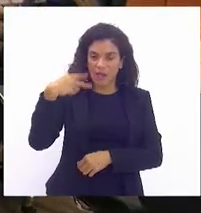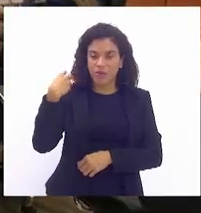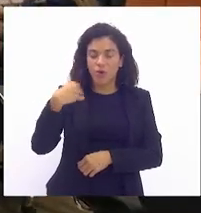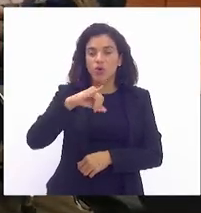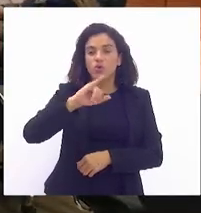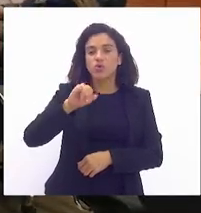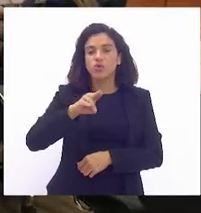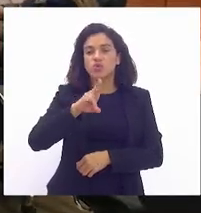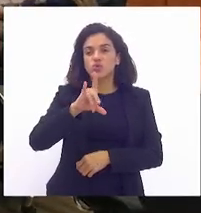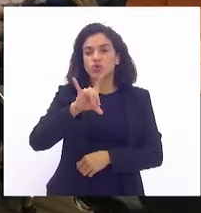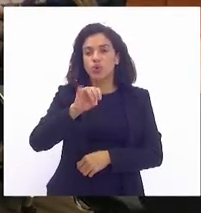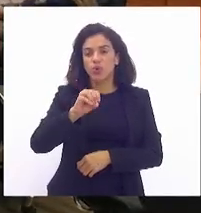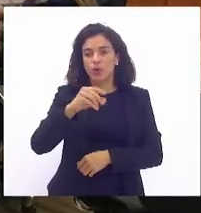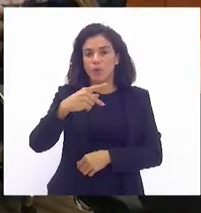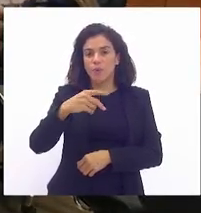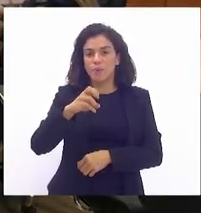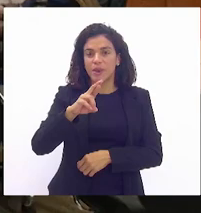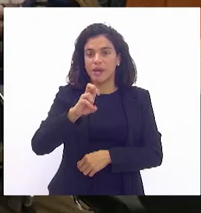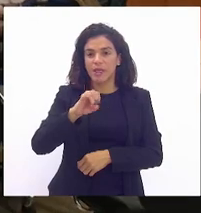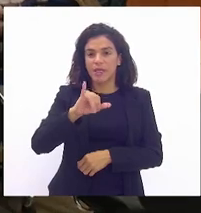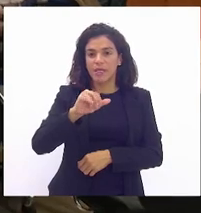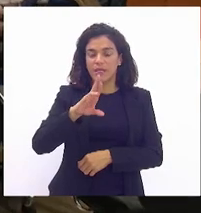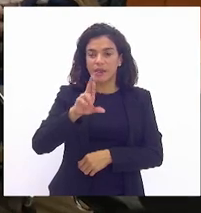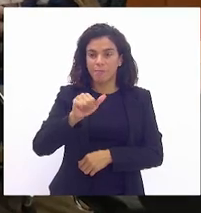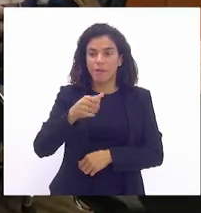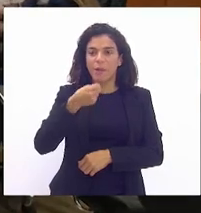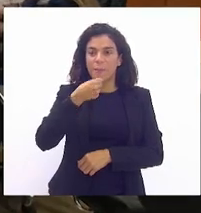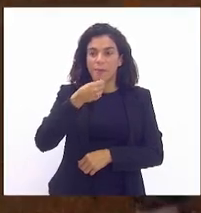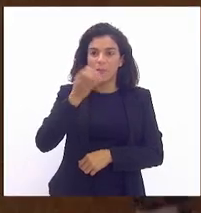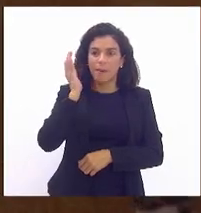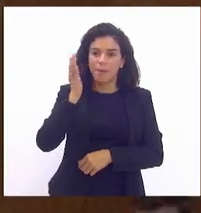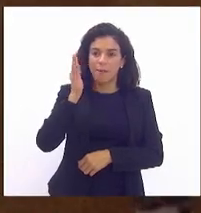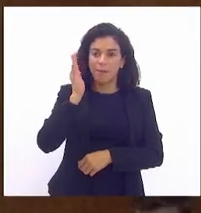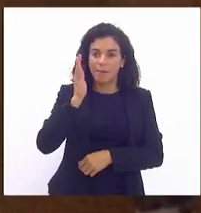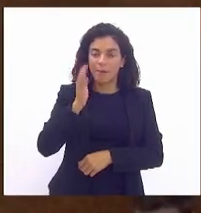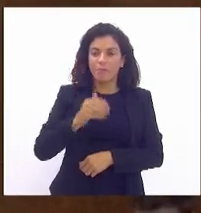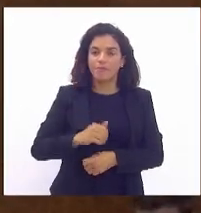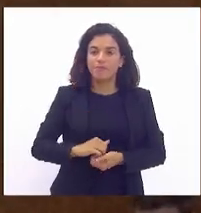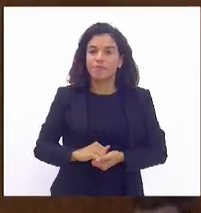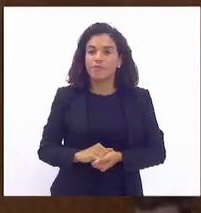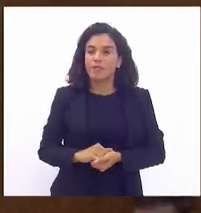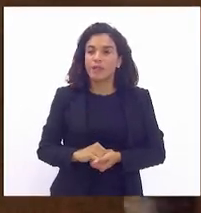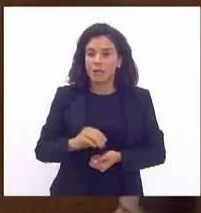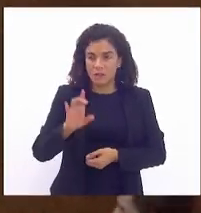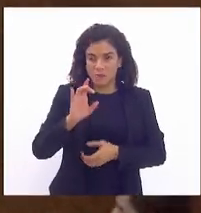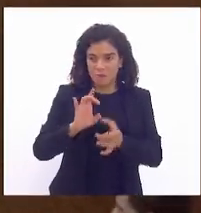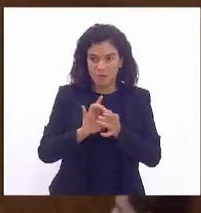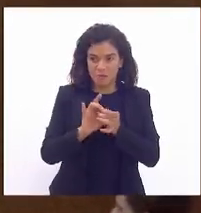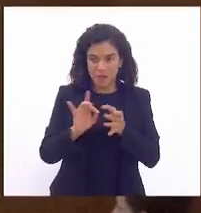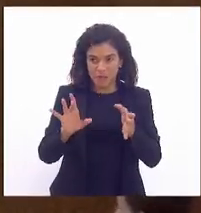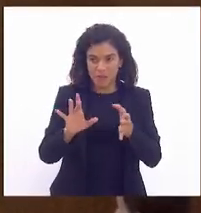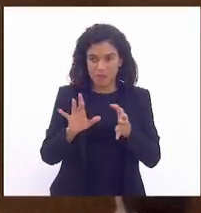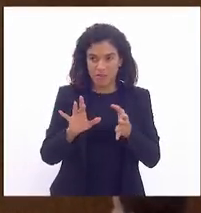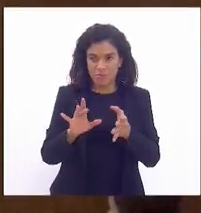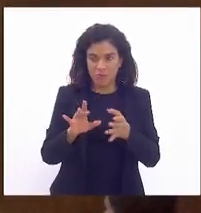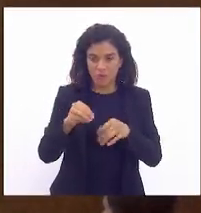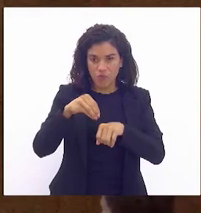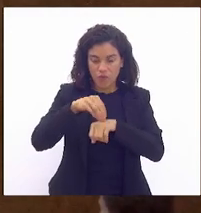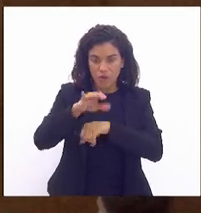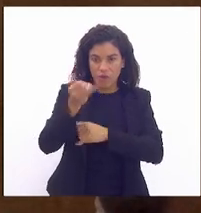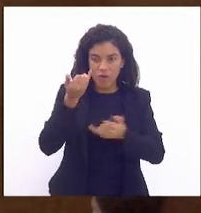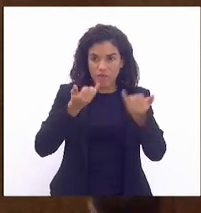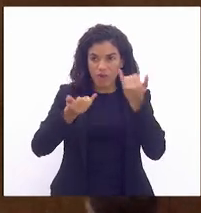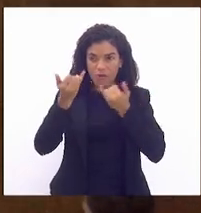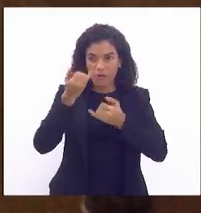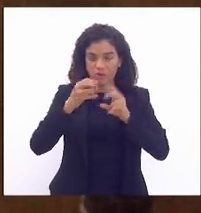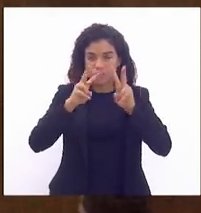Júlio Ferreira. Vou passar a palavra agora, presidente Jair. Se me permite, só uma informação para trazer aqui em relação